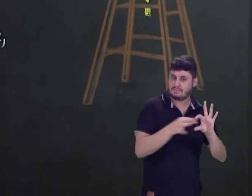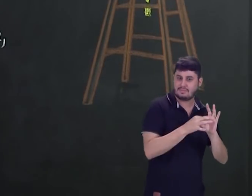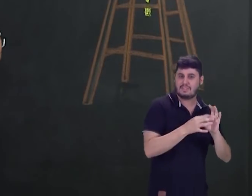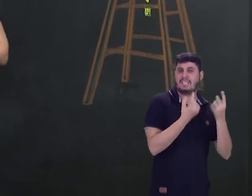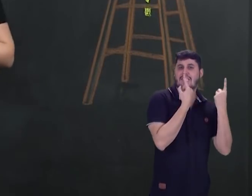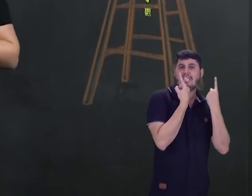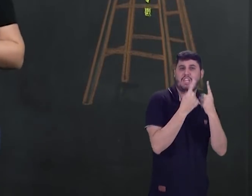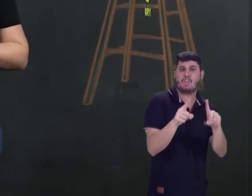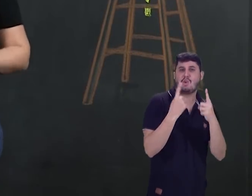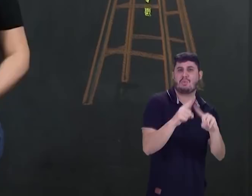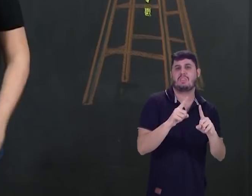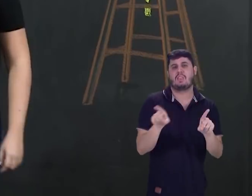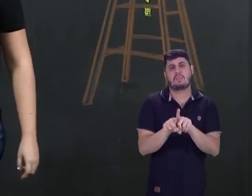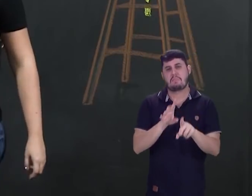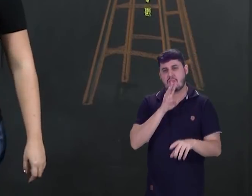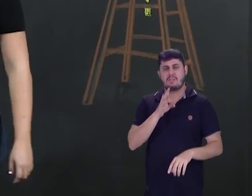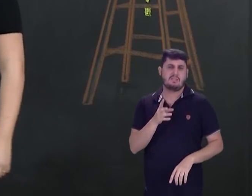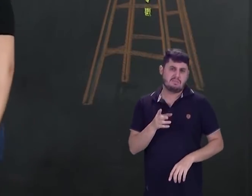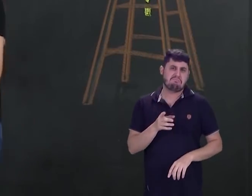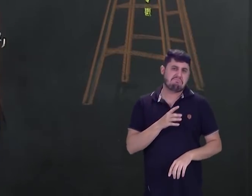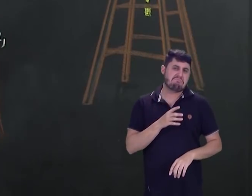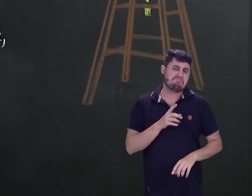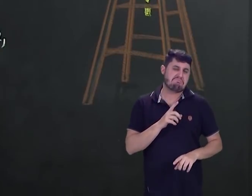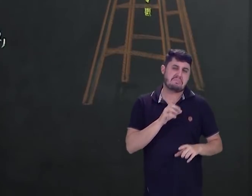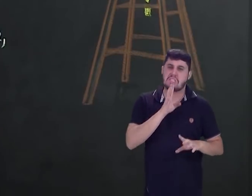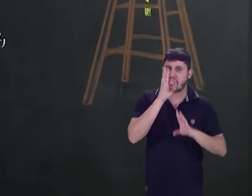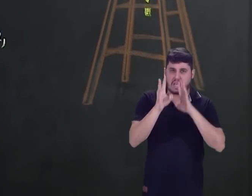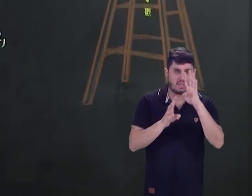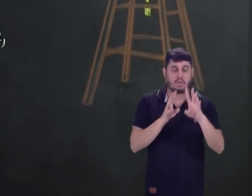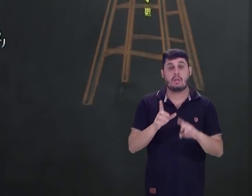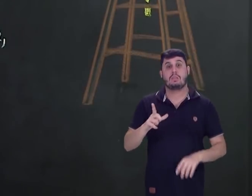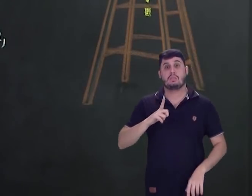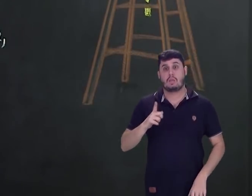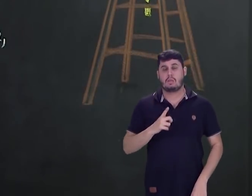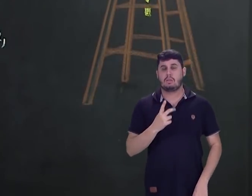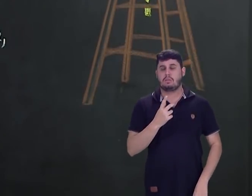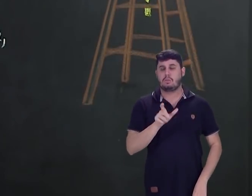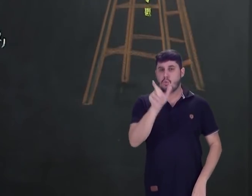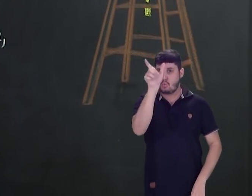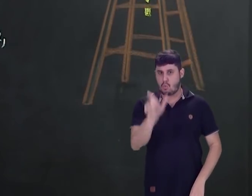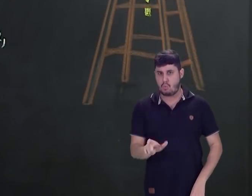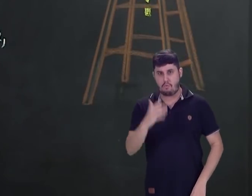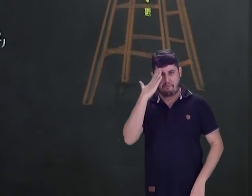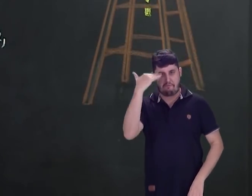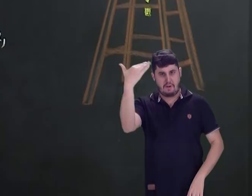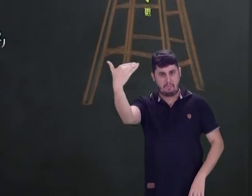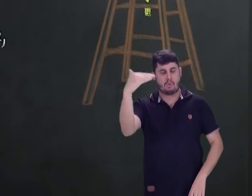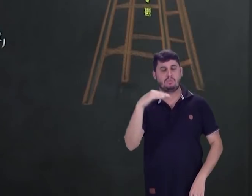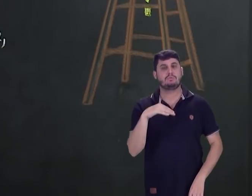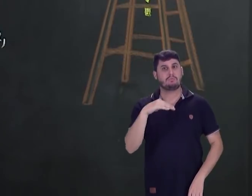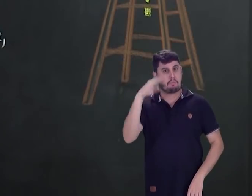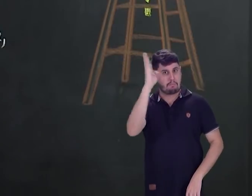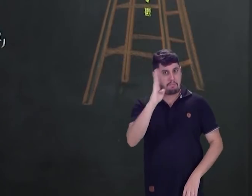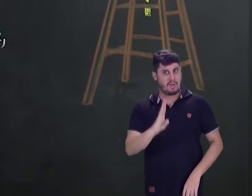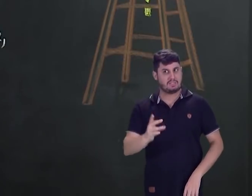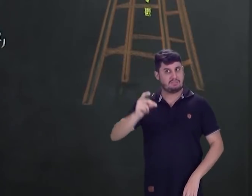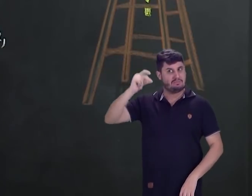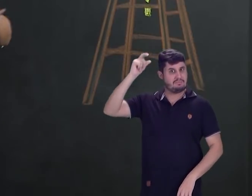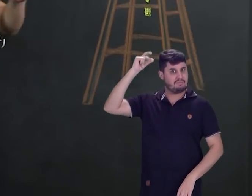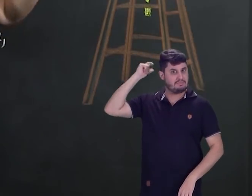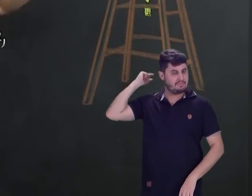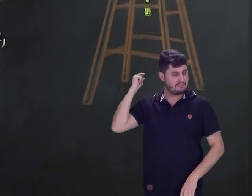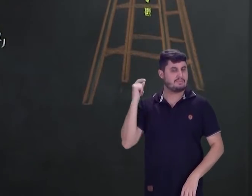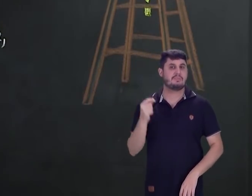e sátira, tá? Tem dois caras bem importantes aqui, o Valdemar Cordeiro, porque ele é brasileiro, e o Marcel Duchamp.